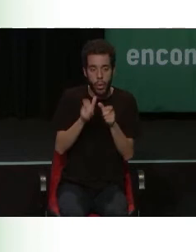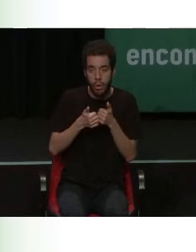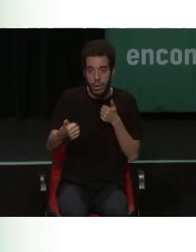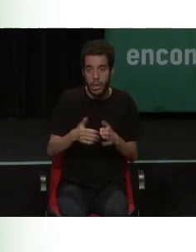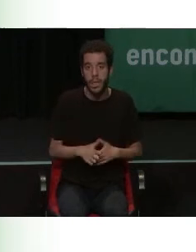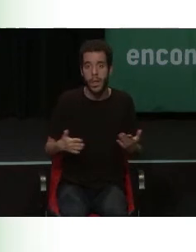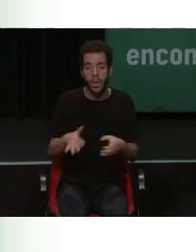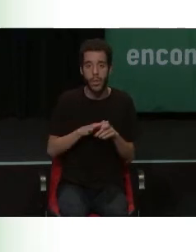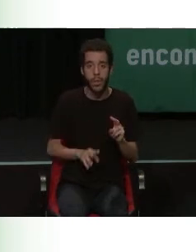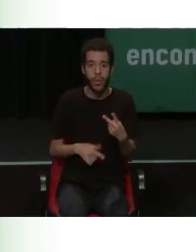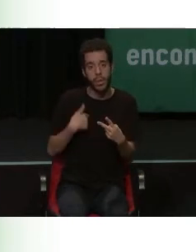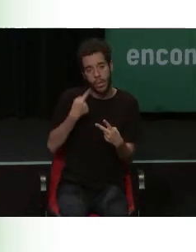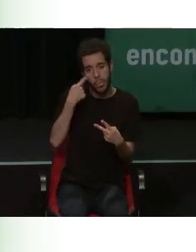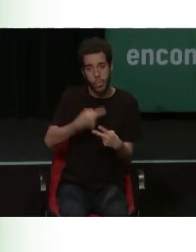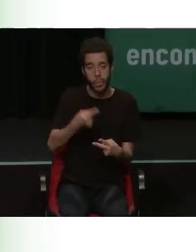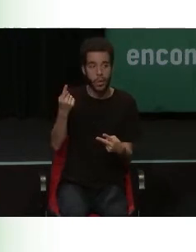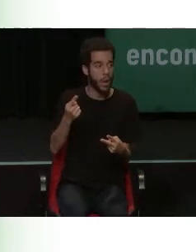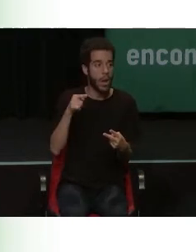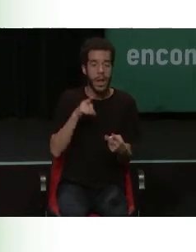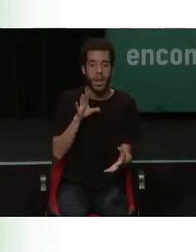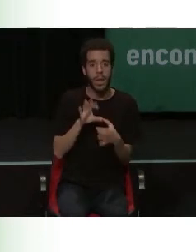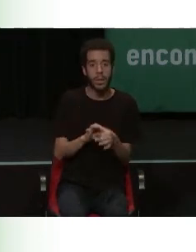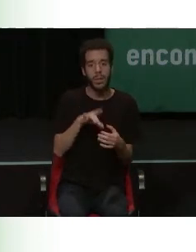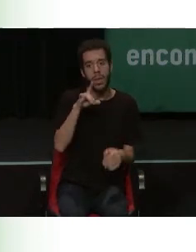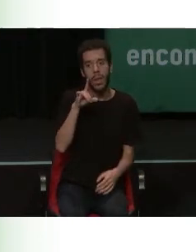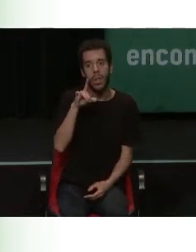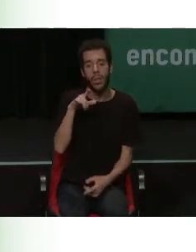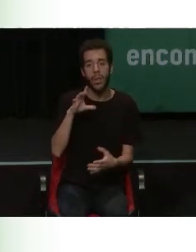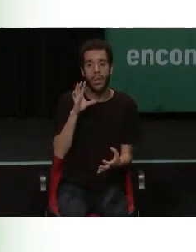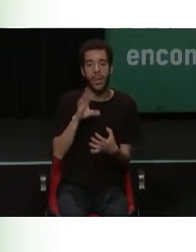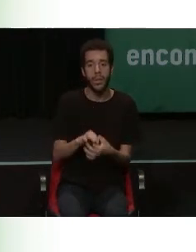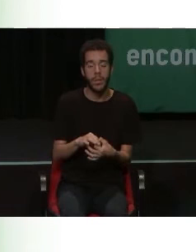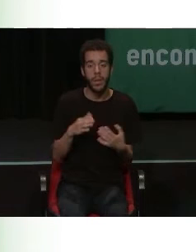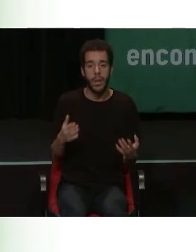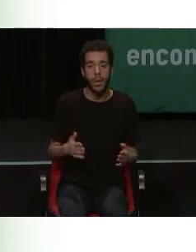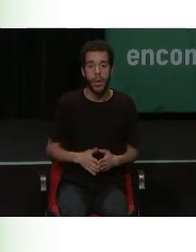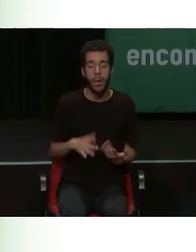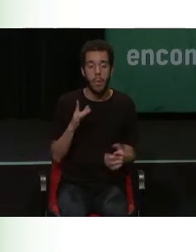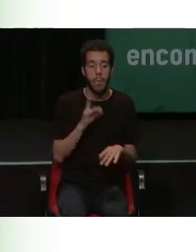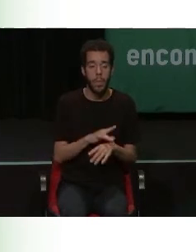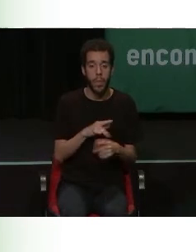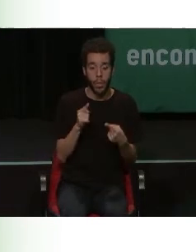que irei aqui apresentar são relacionados, um com uma doença do domínio da